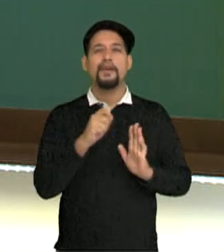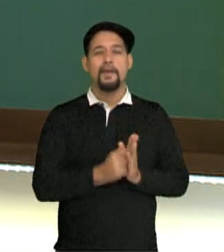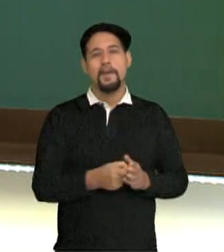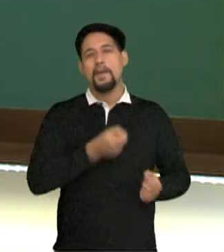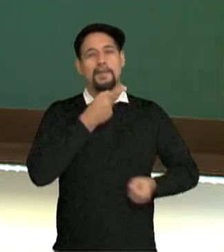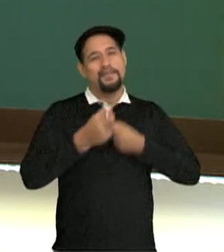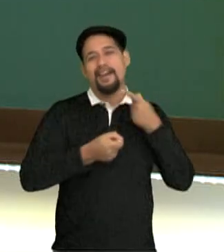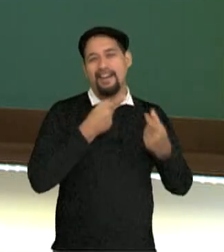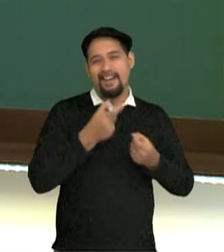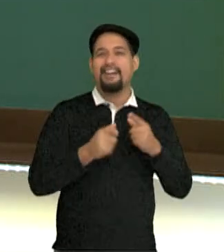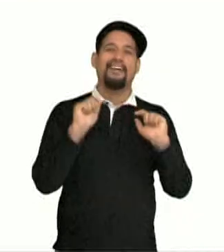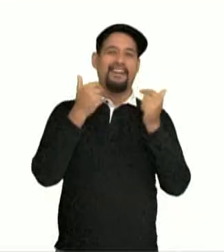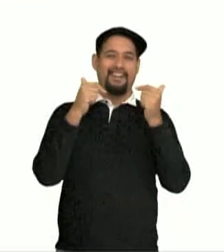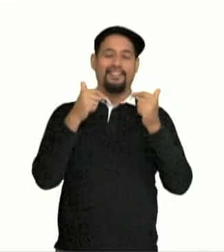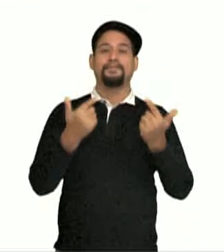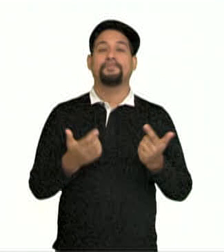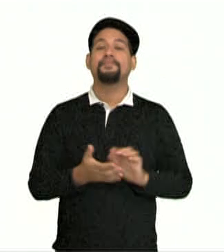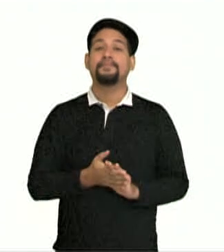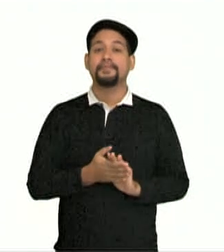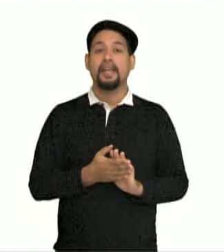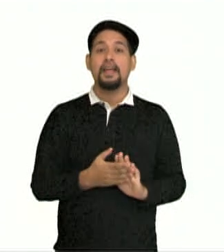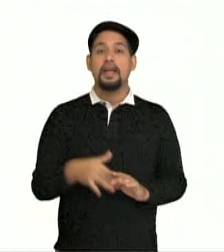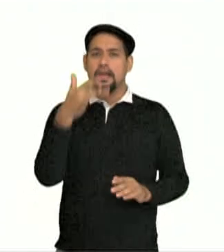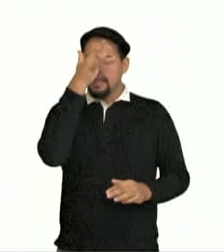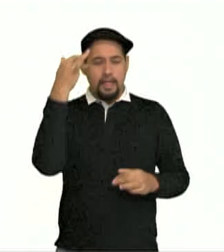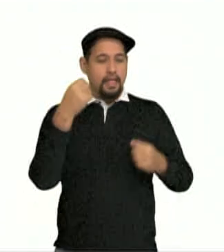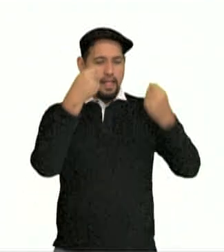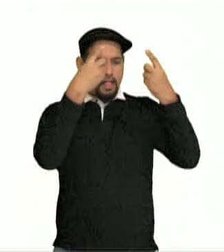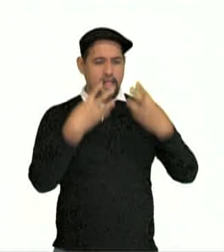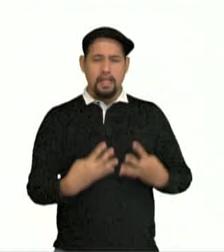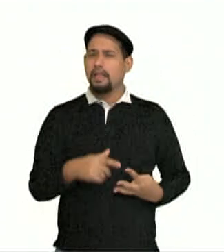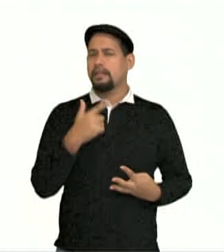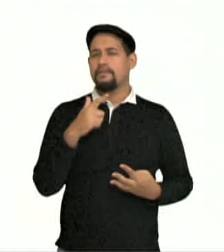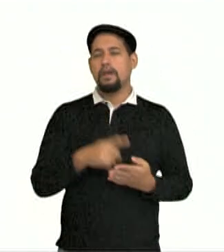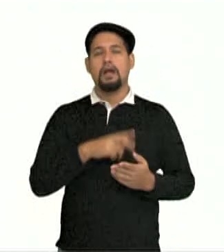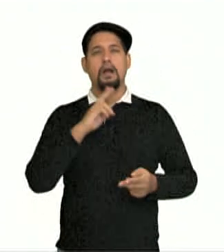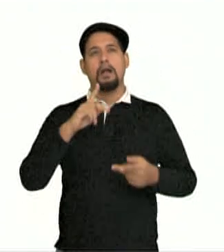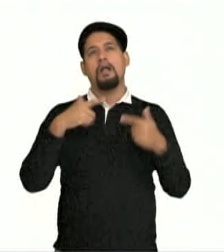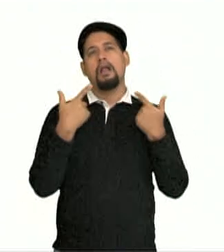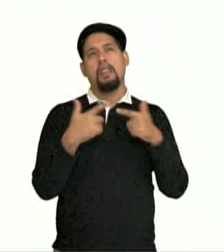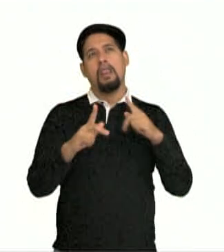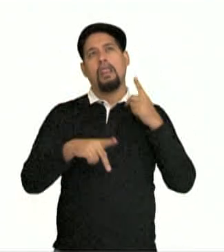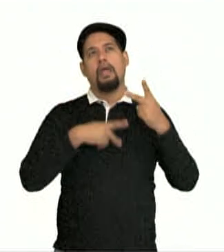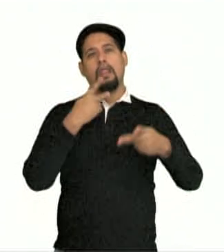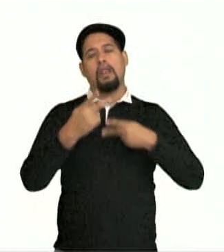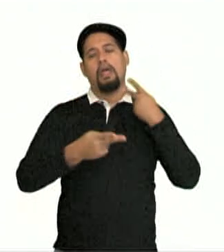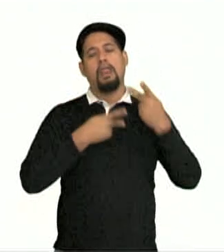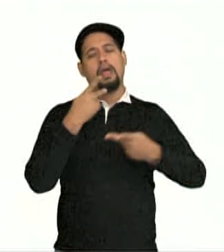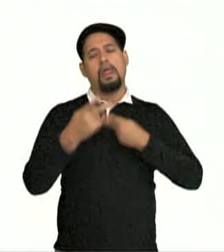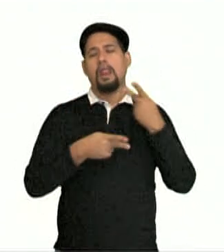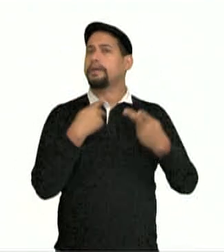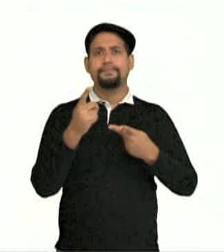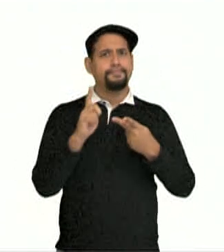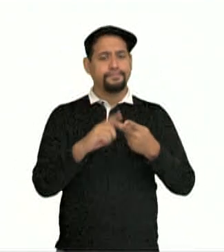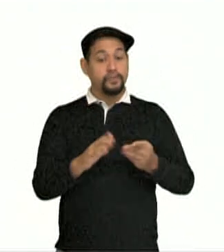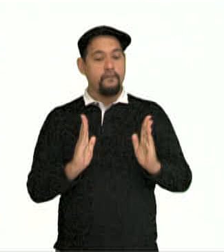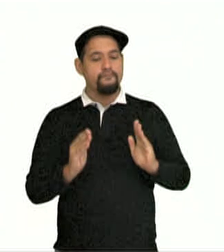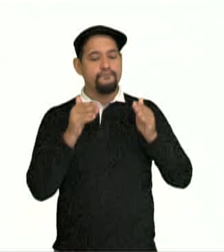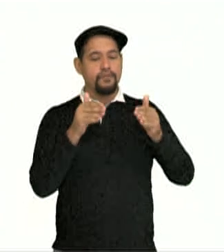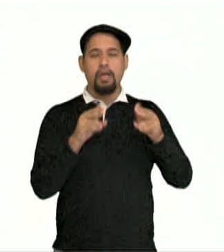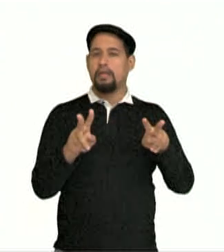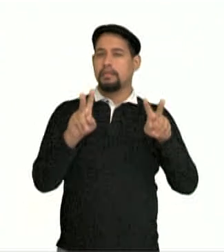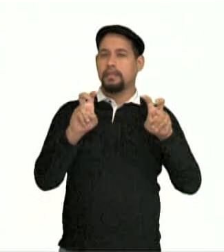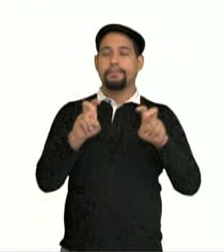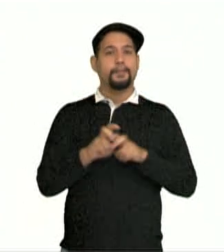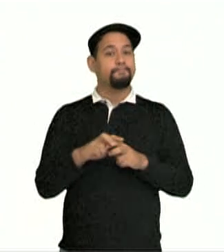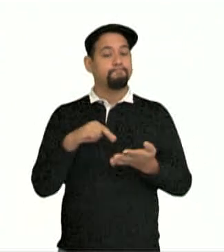Engraçado, humorístico. Como o narrador não faz rodeios, logo no título vai direto ao tema. Trata-se de